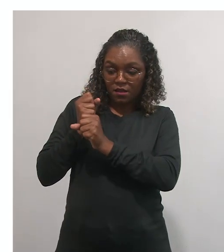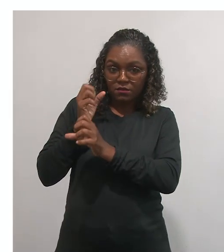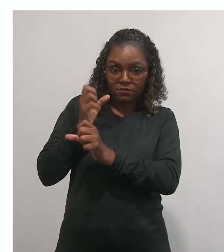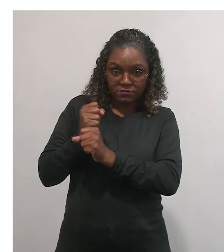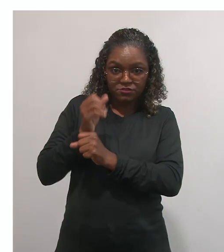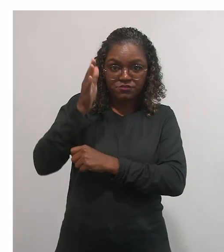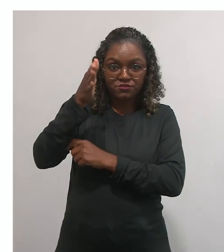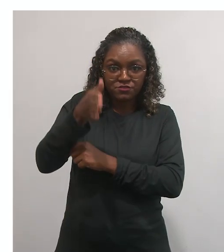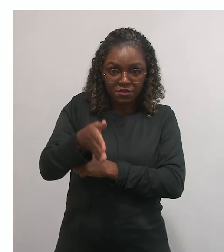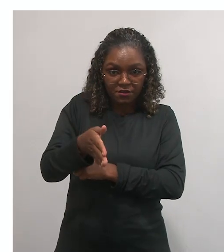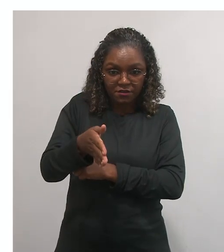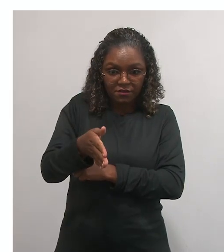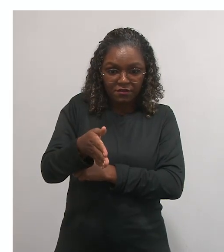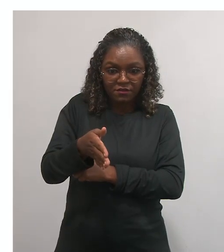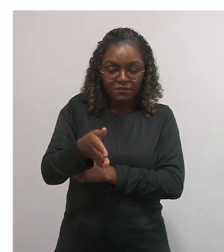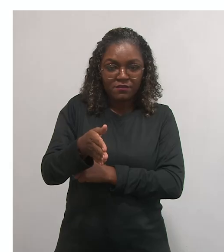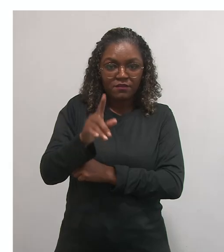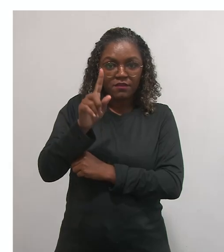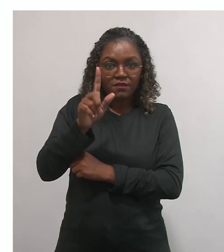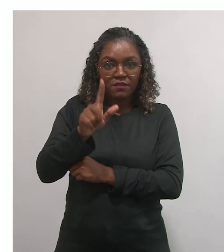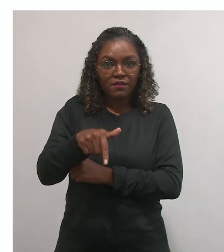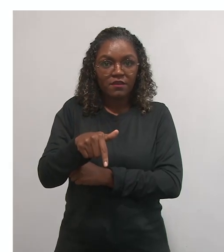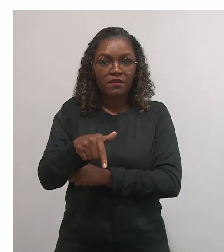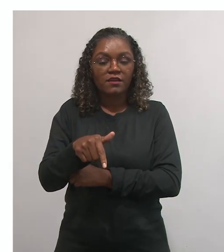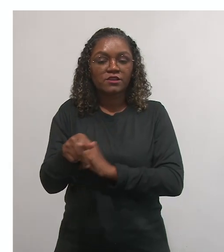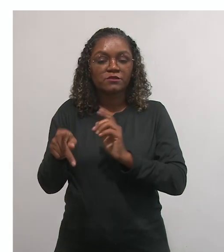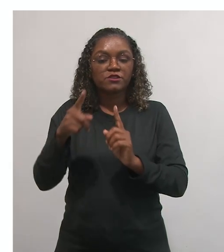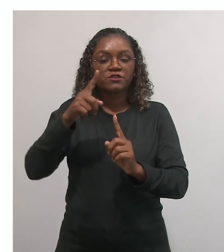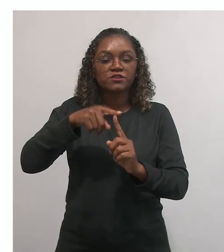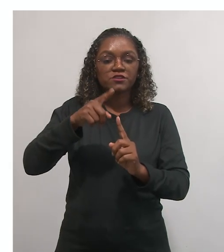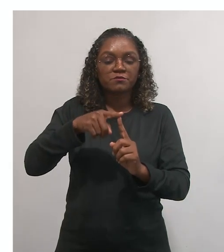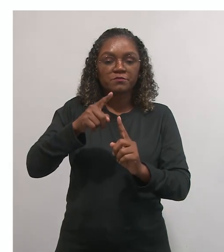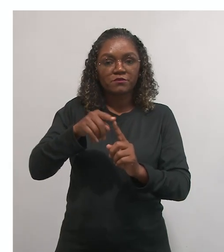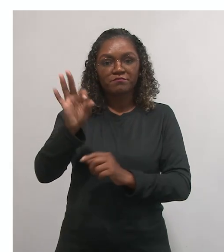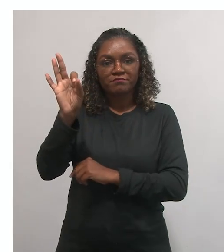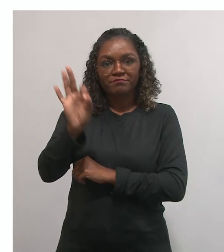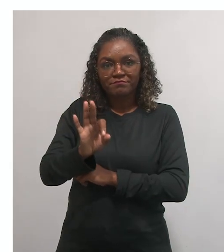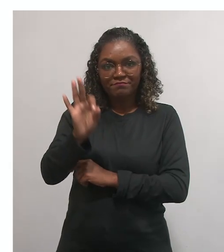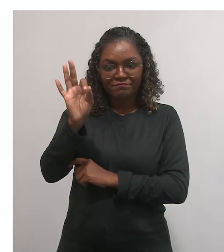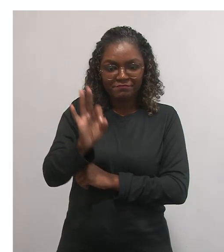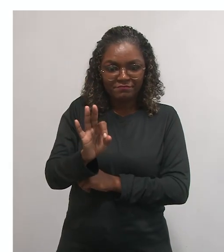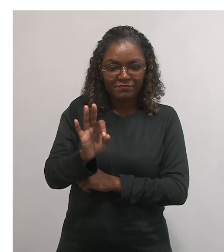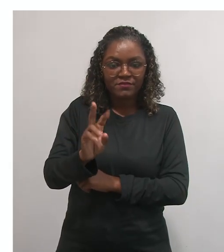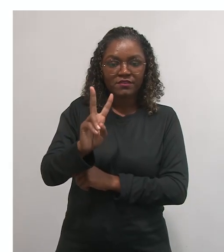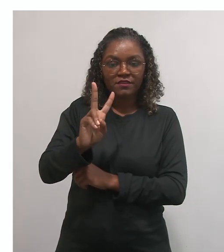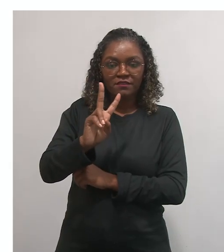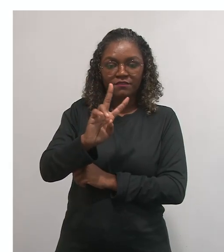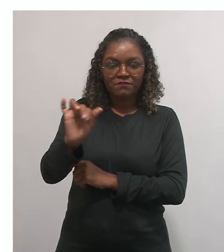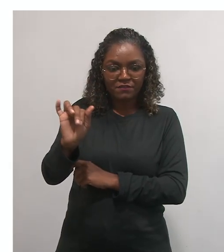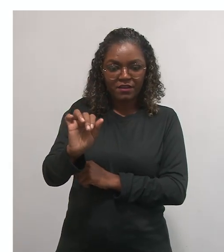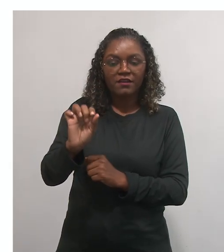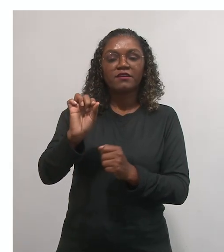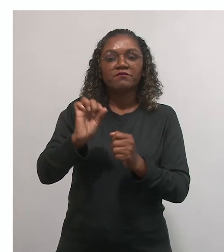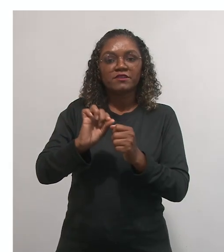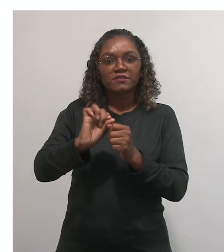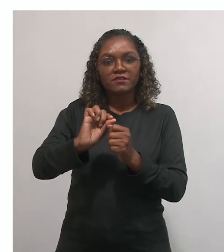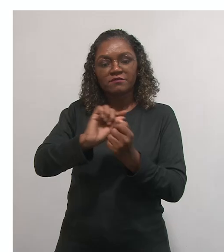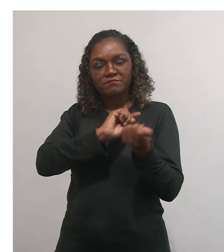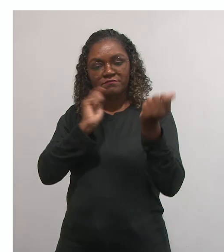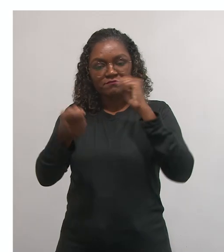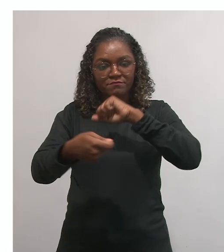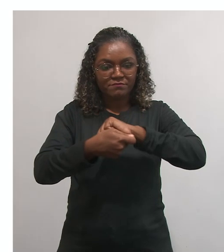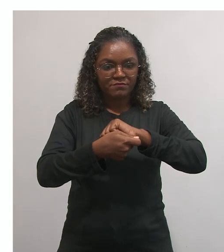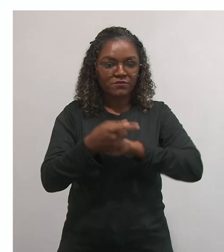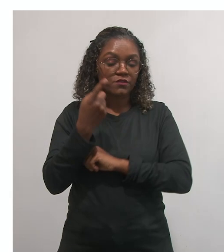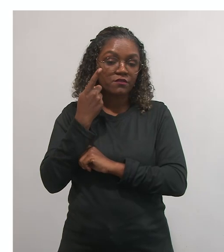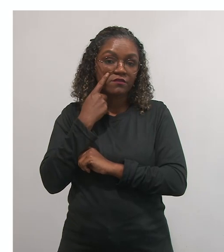Clei está na forma decimal e vou converter em percentual Como que eu